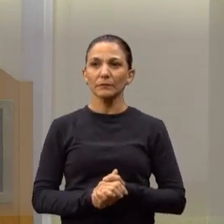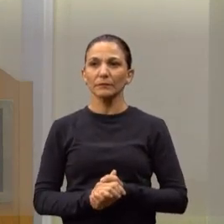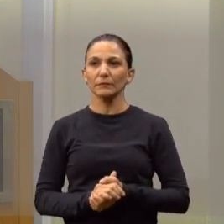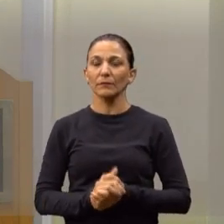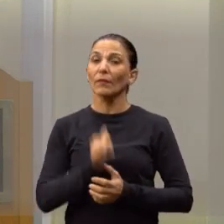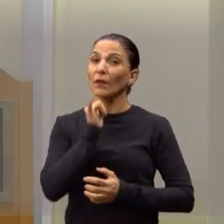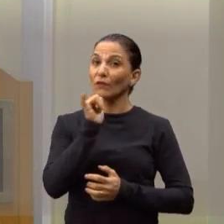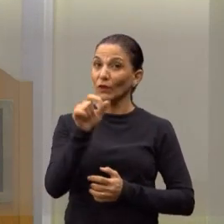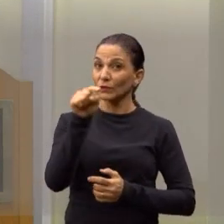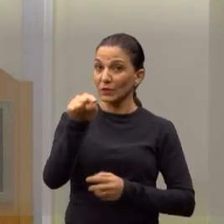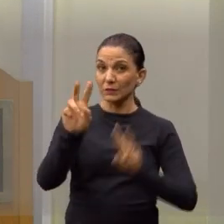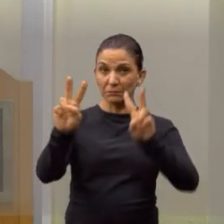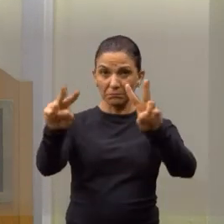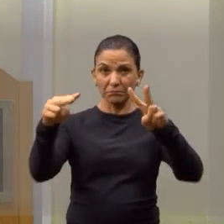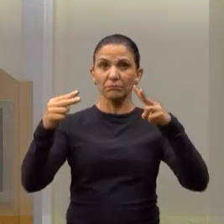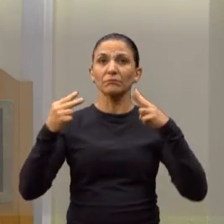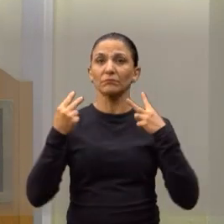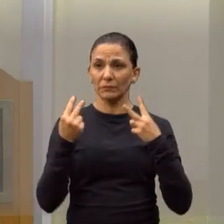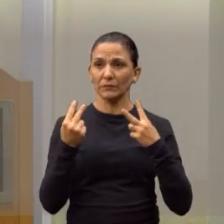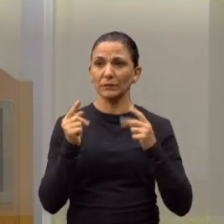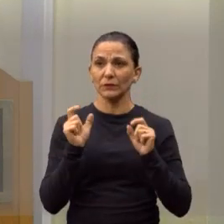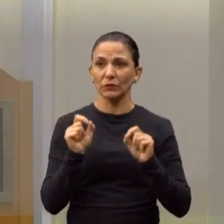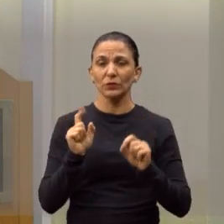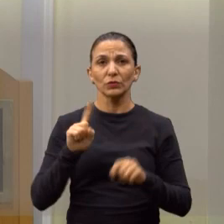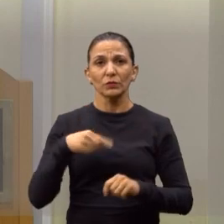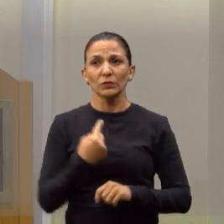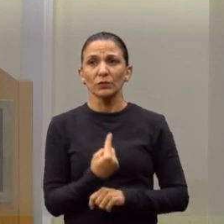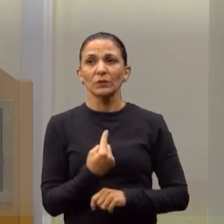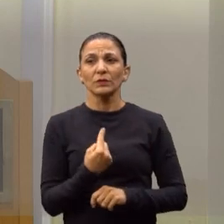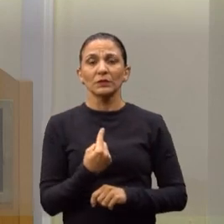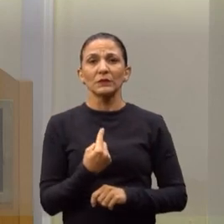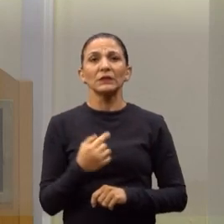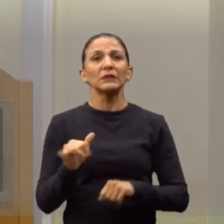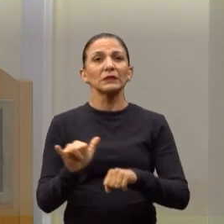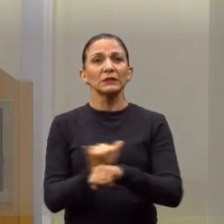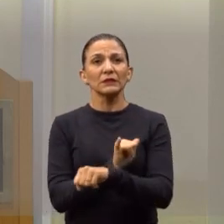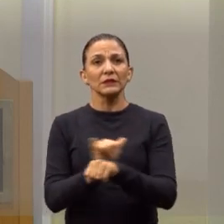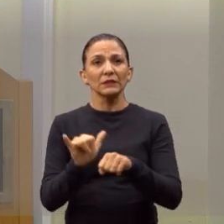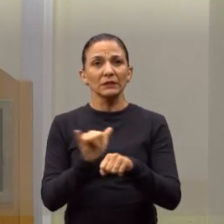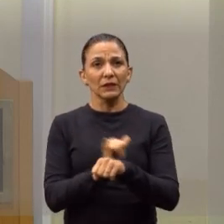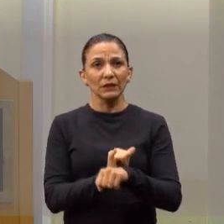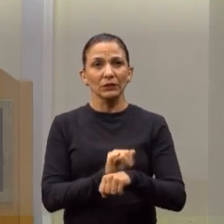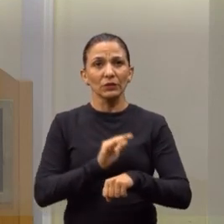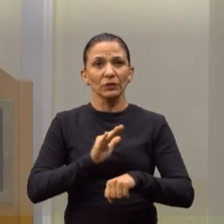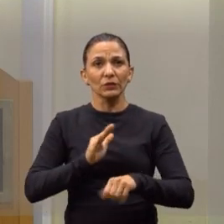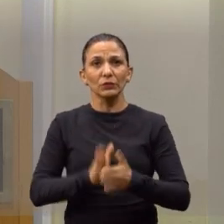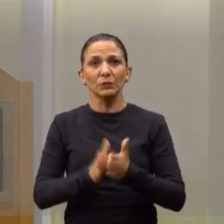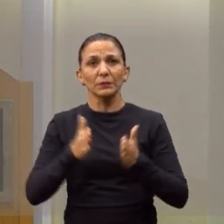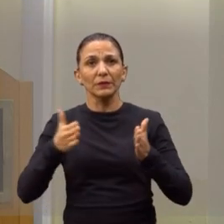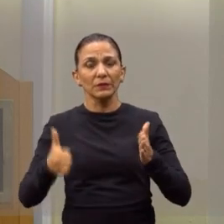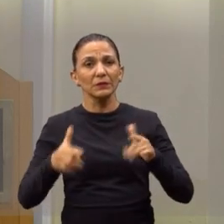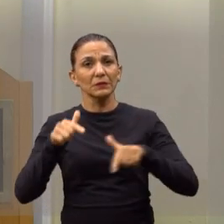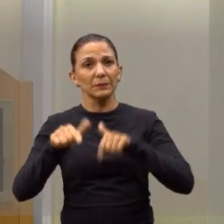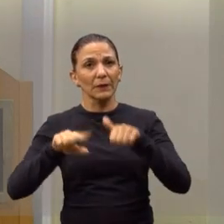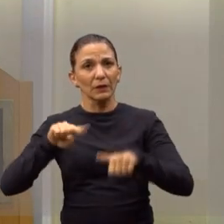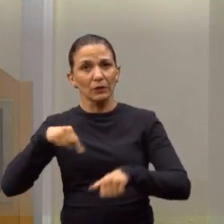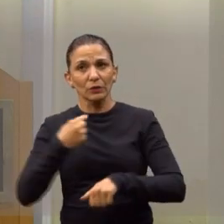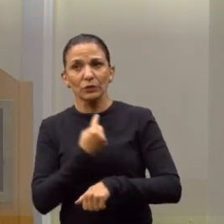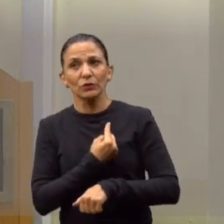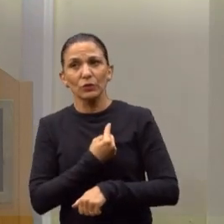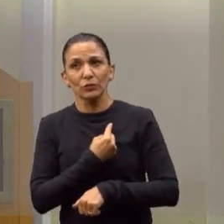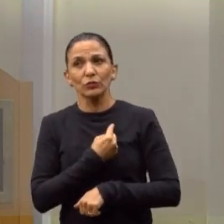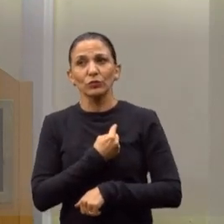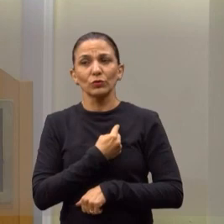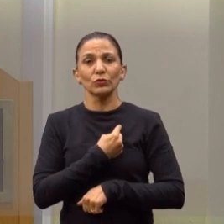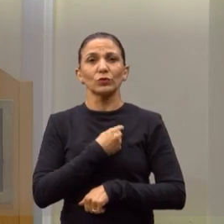para você que está em casa assistindo a sessão, que a gente tomou uma medida dentro do nosso mandato que tem reverberado bastante, que a gente